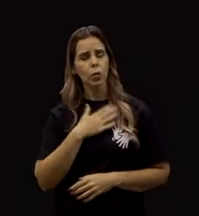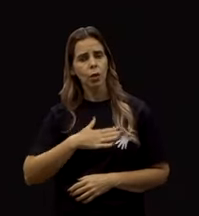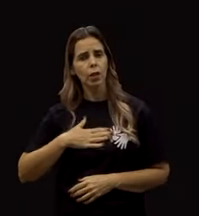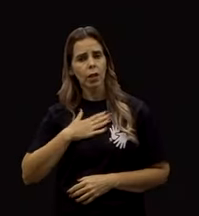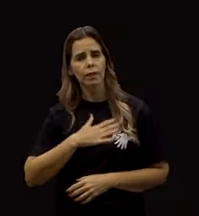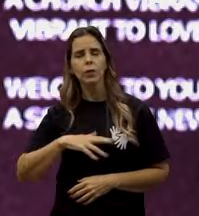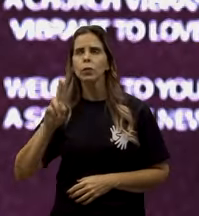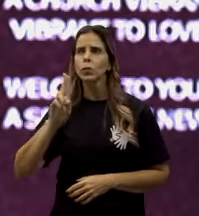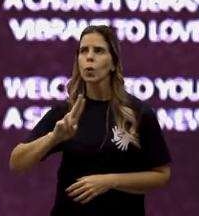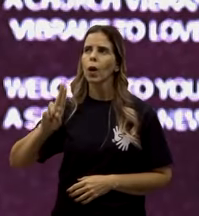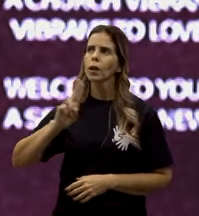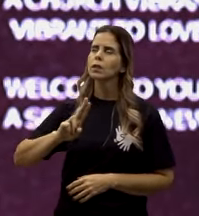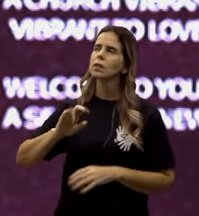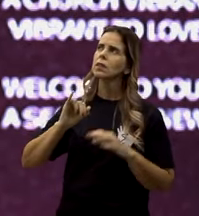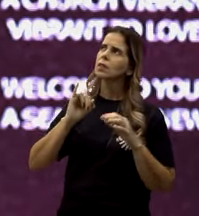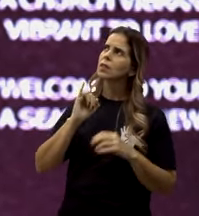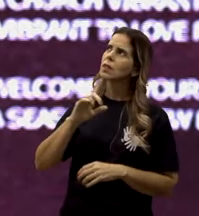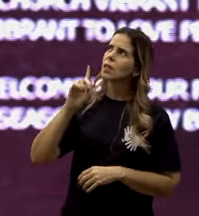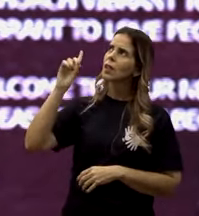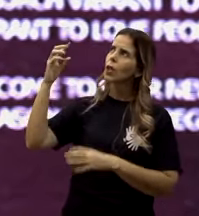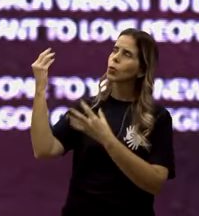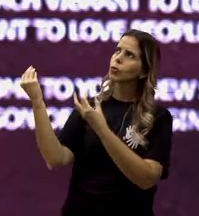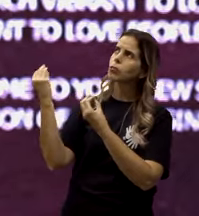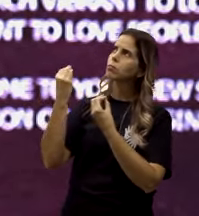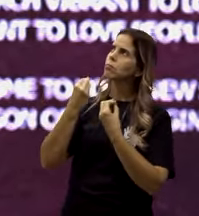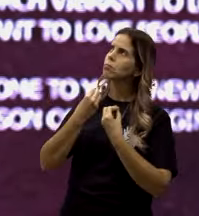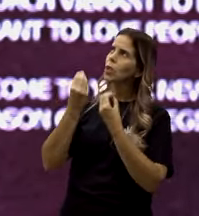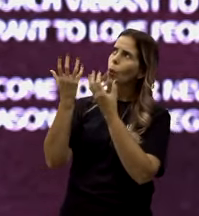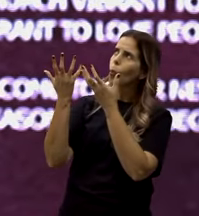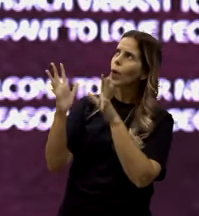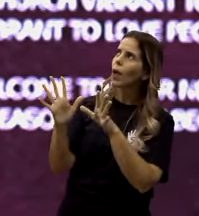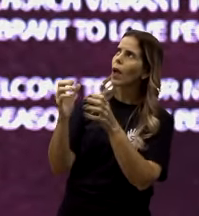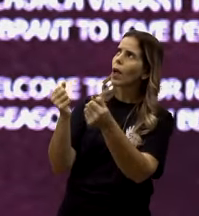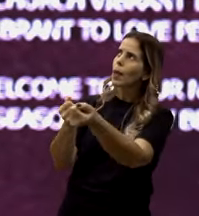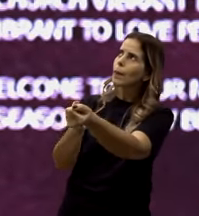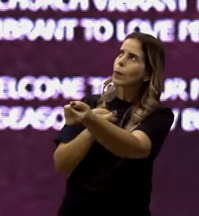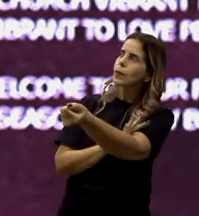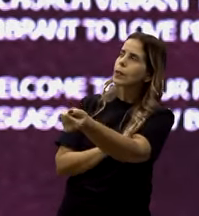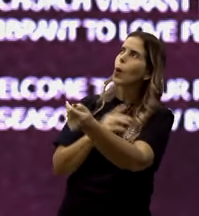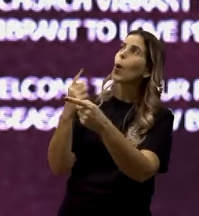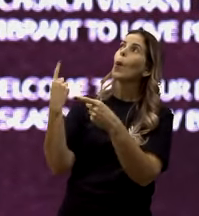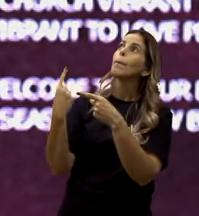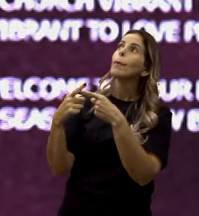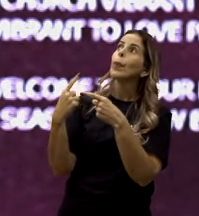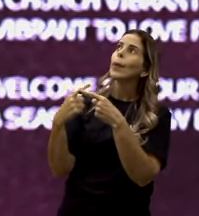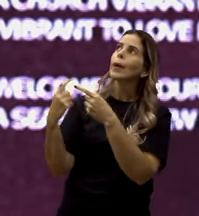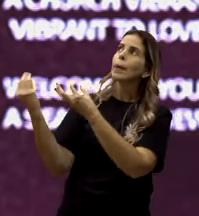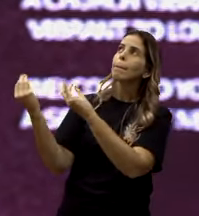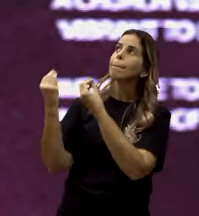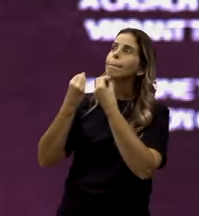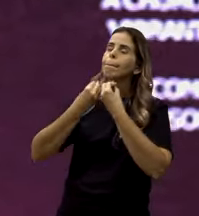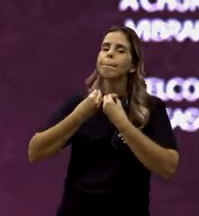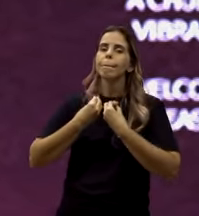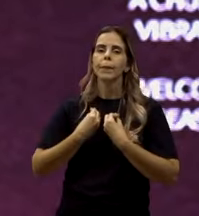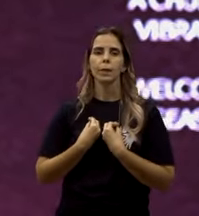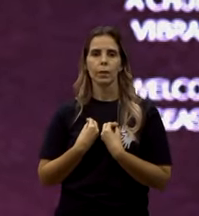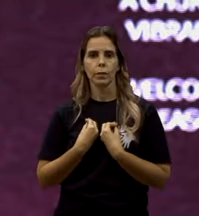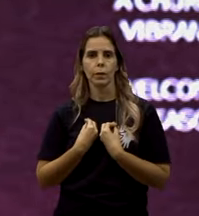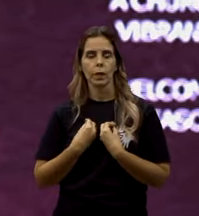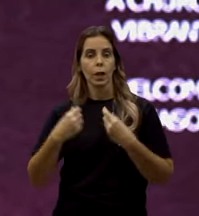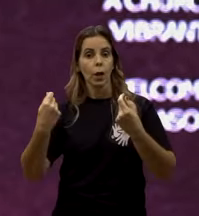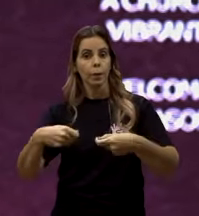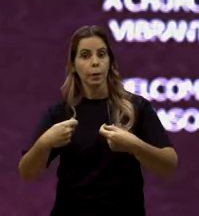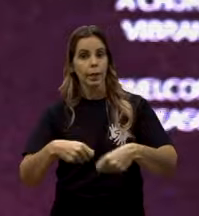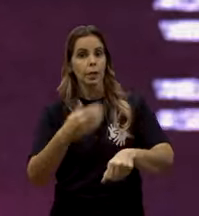aí se Deus não quisesse que eu tivesse emoção Por que que ele botou isso dentro de mim então eu preciso treinar minhas emoções